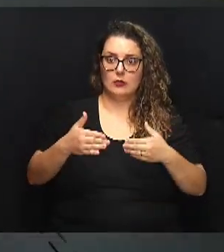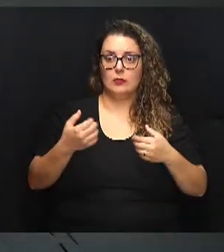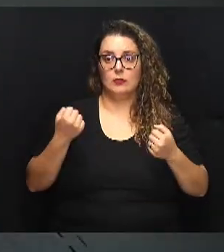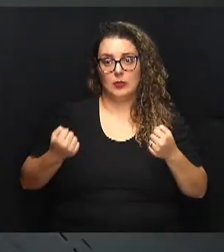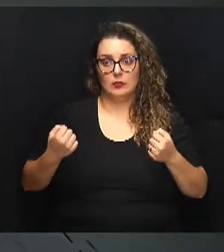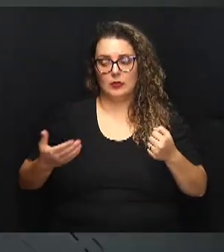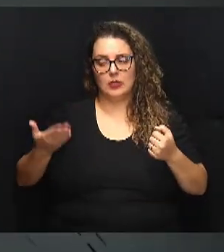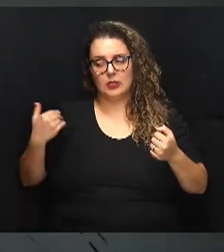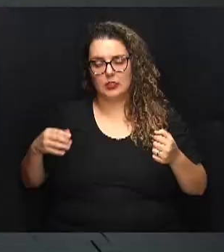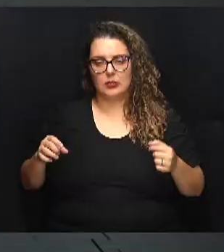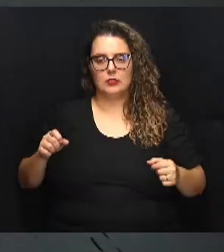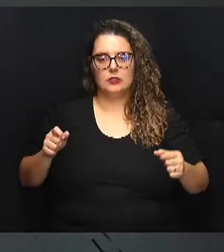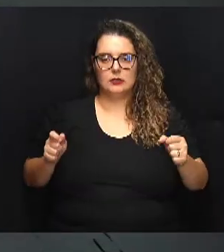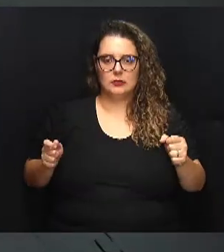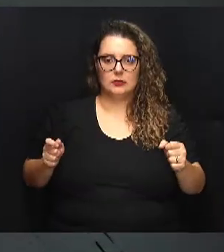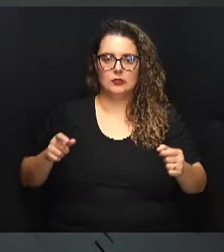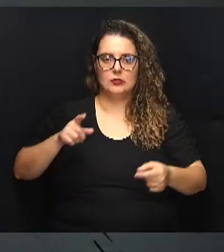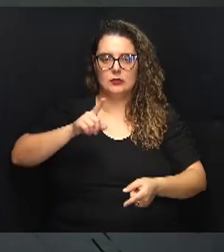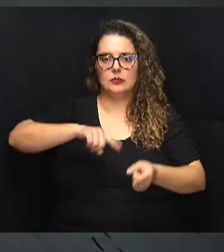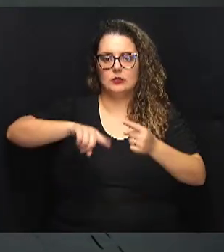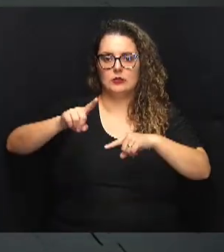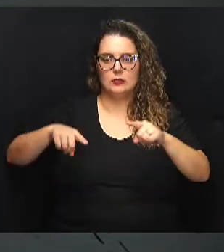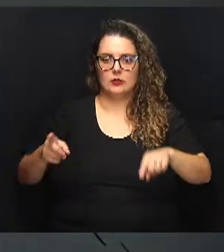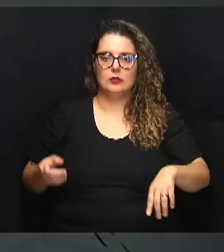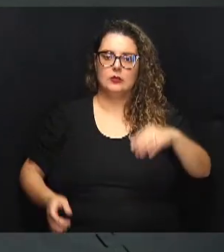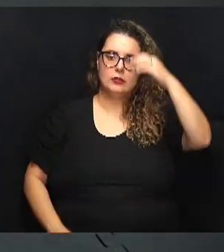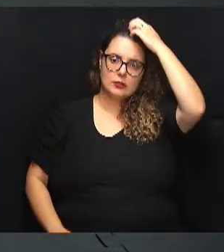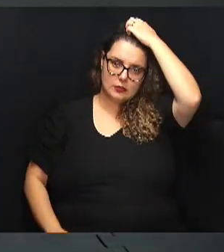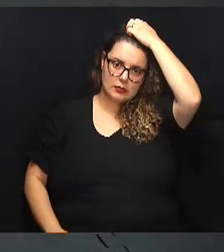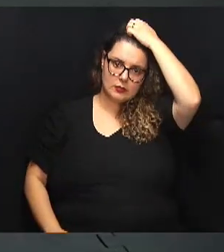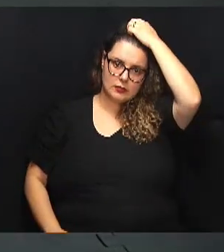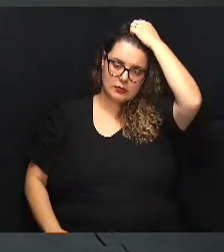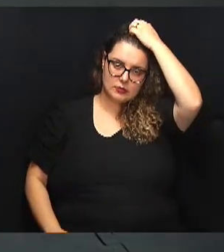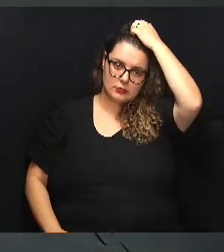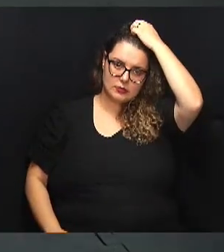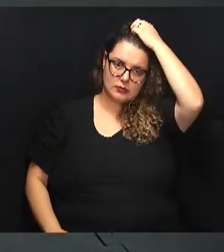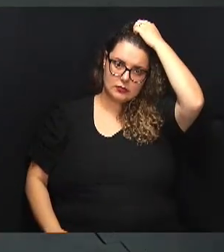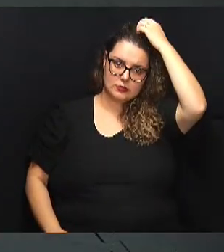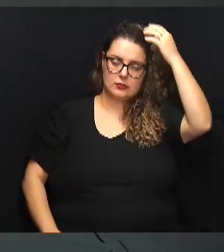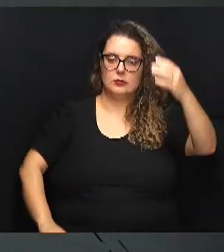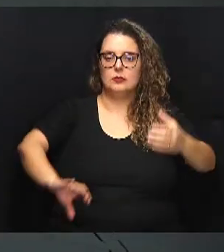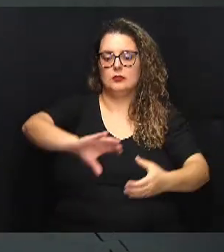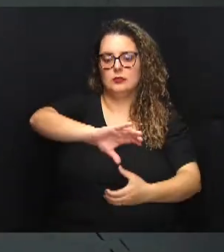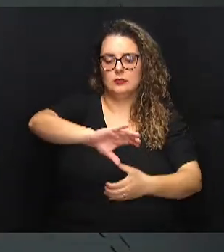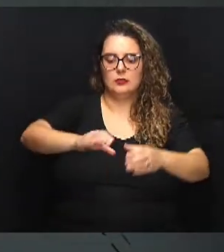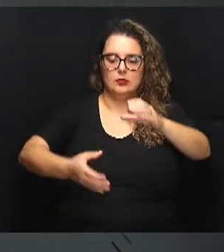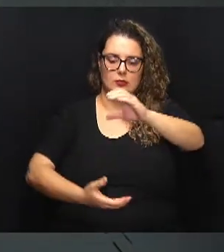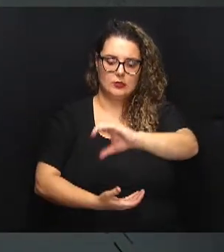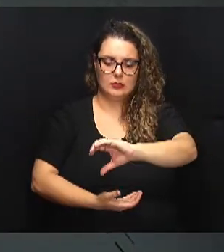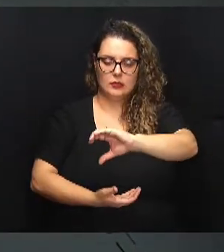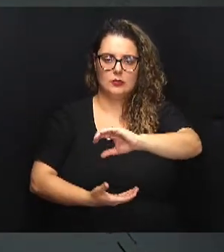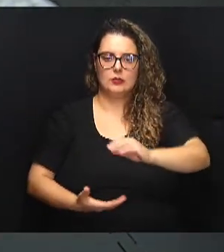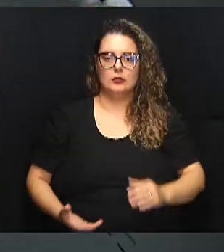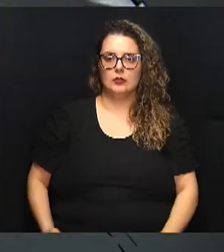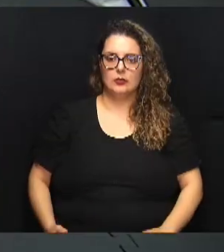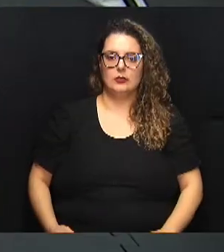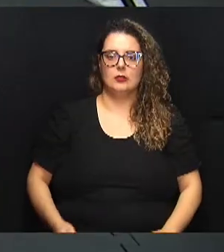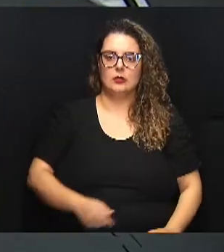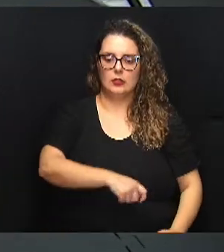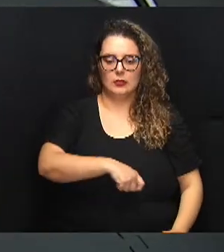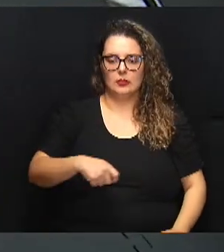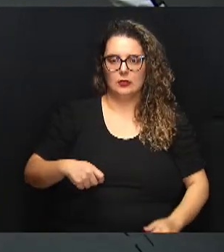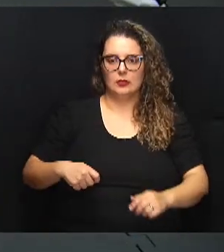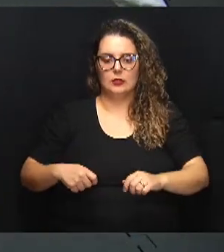pesada. Então vai variar muito. As pegadas invertidas, que a gente vê muito em jogo, do qual ela tá aqui e a espada tá para